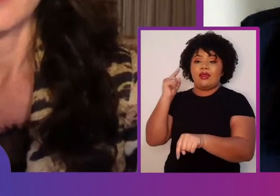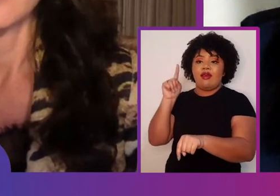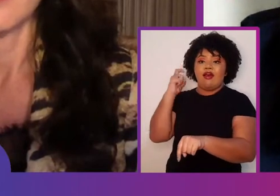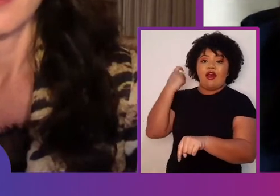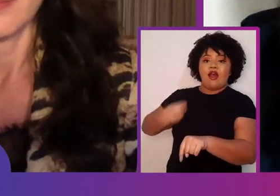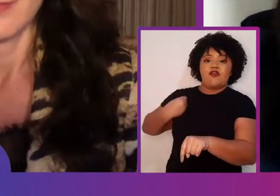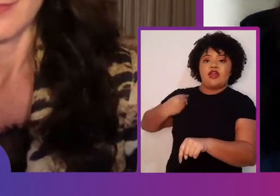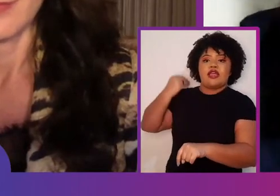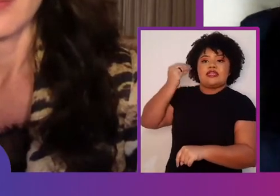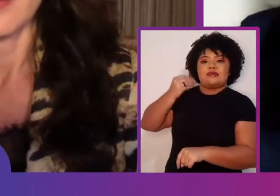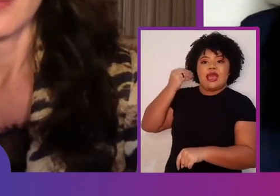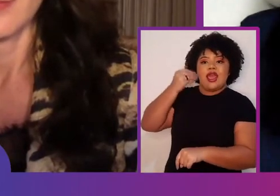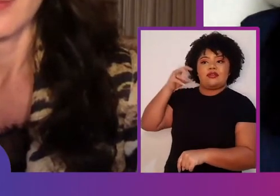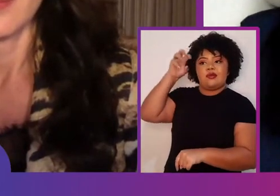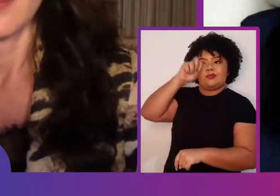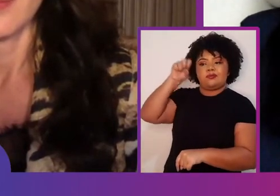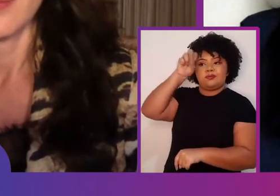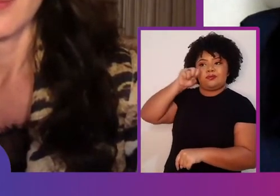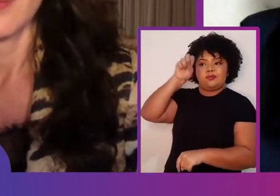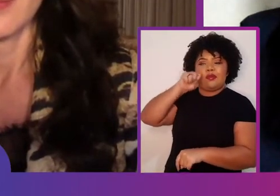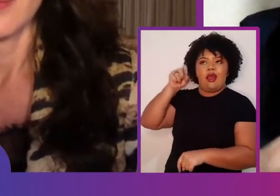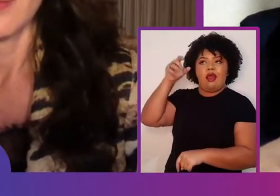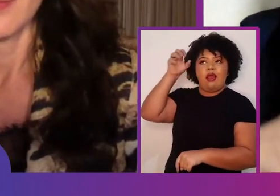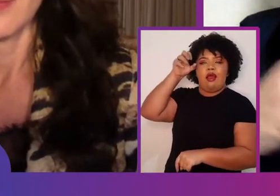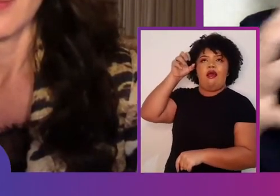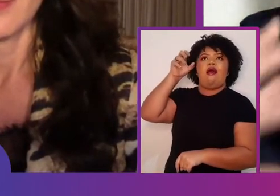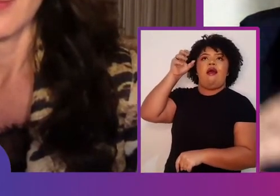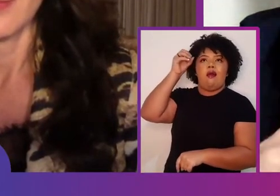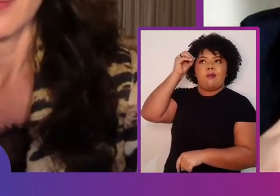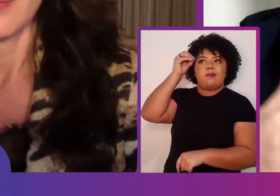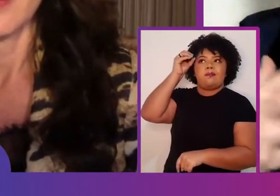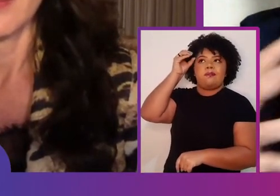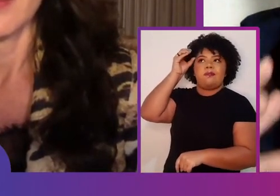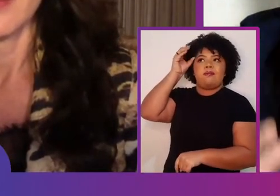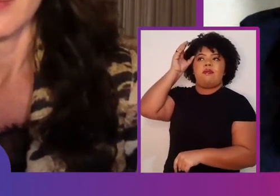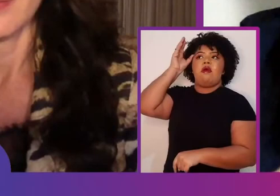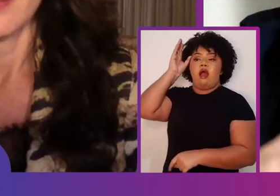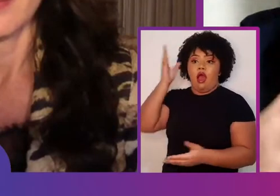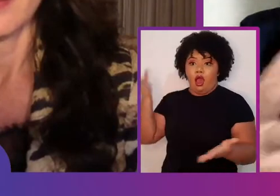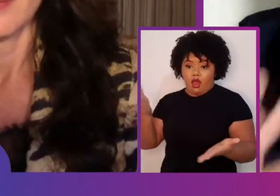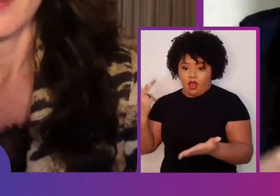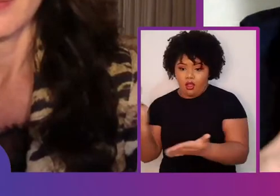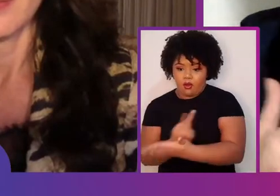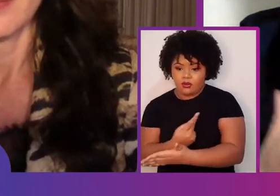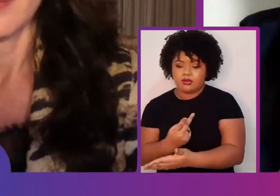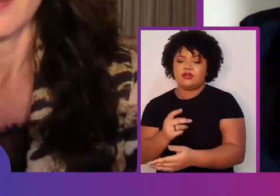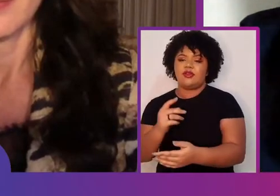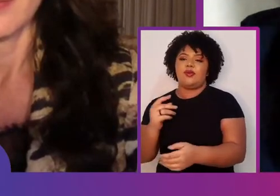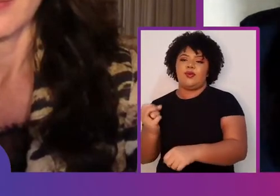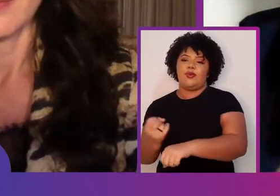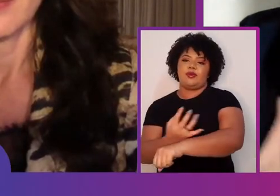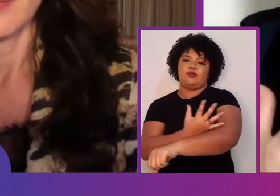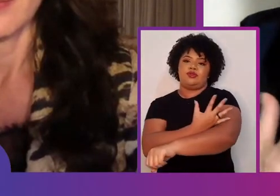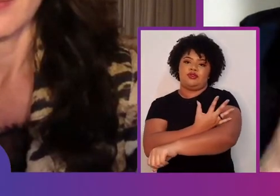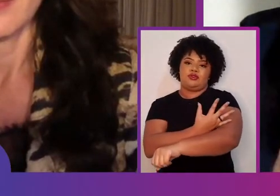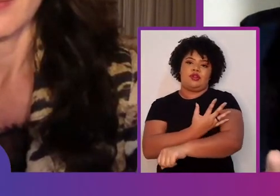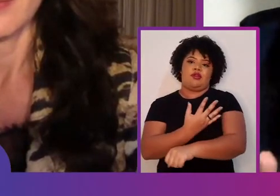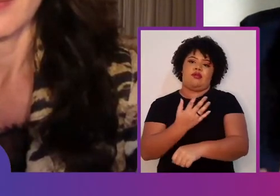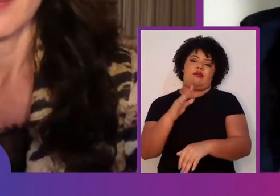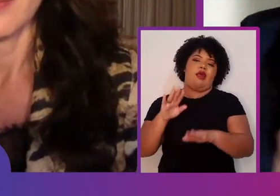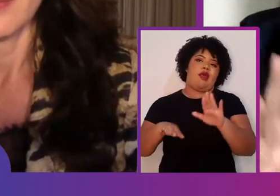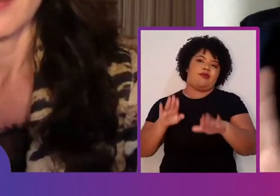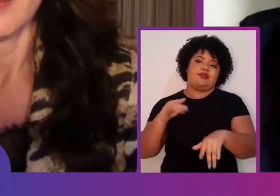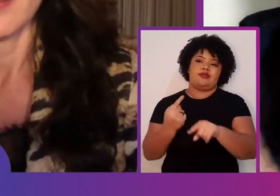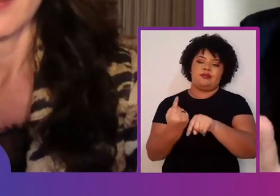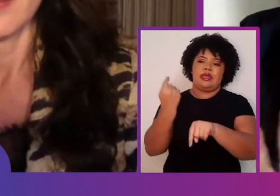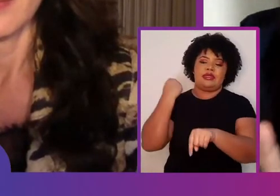estamos vivendo, com base no que eu já vivi no passado parecido com isso, alguma coisa generalizada que eu possa